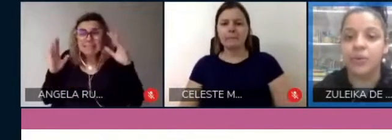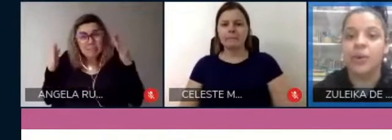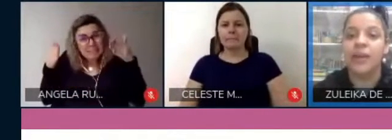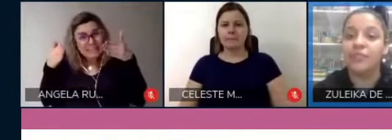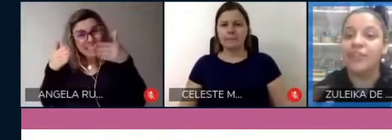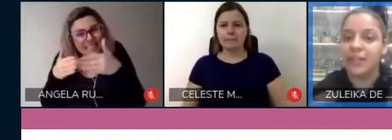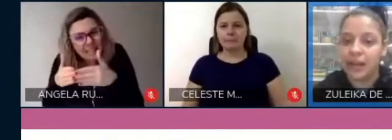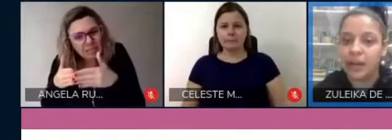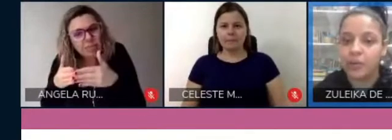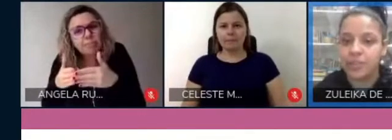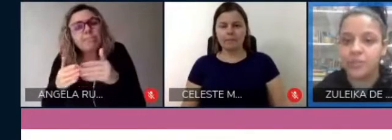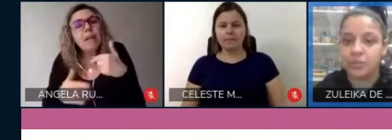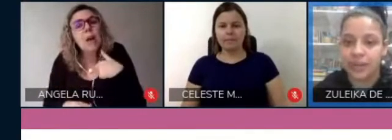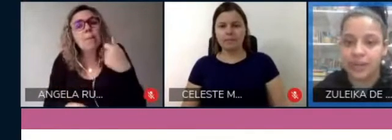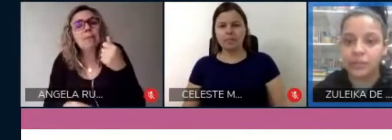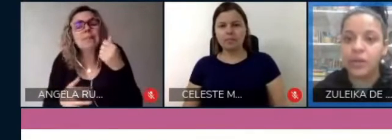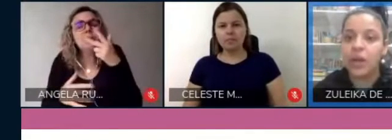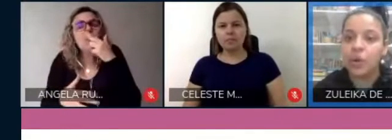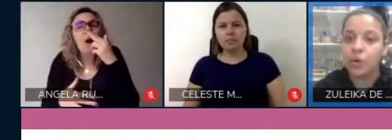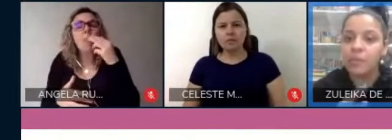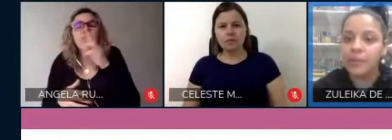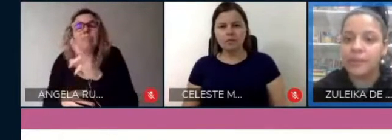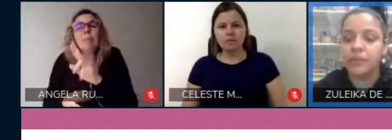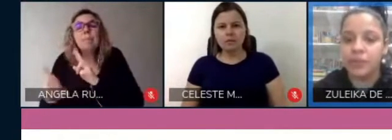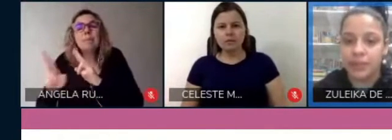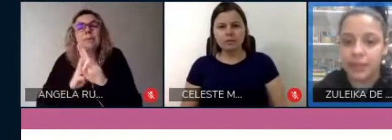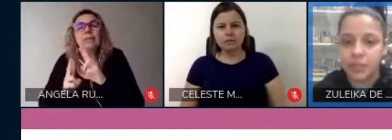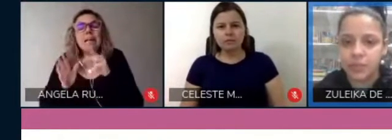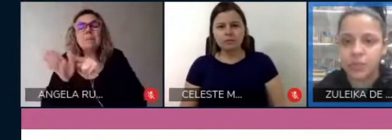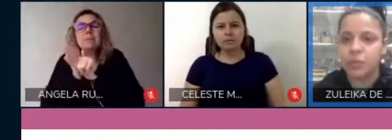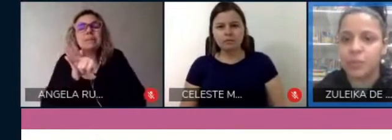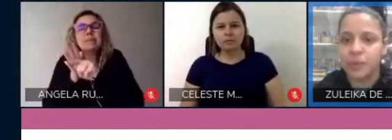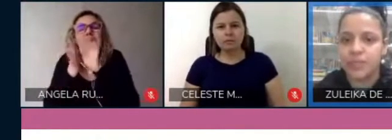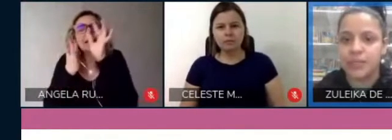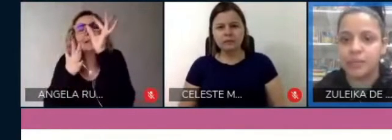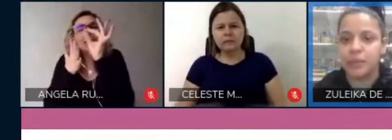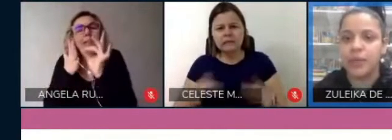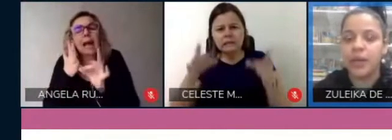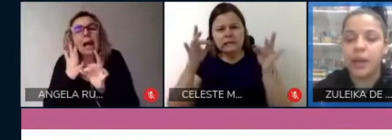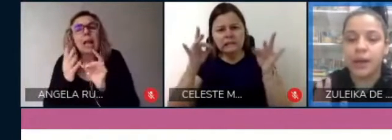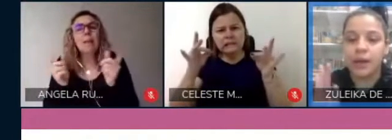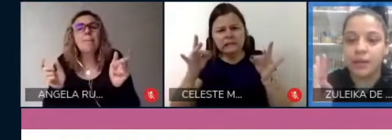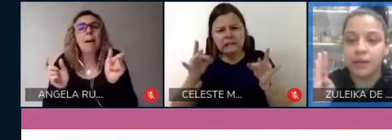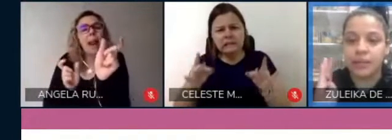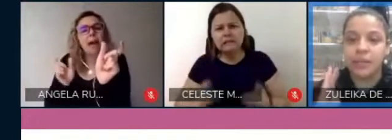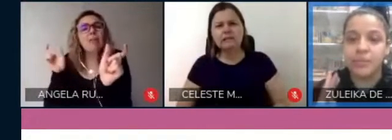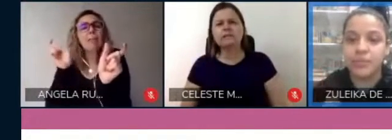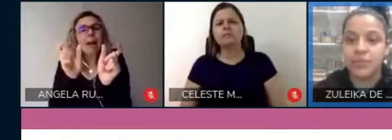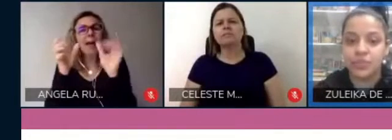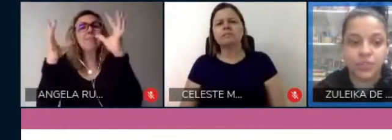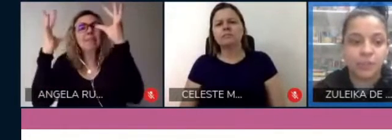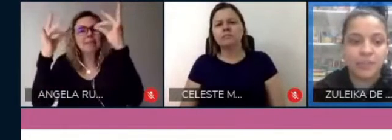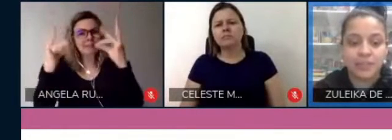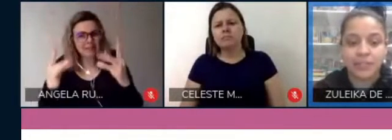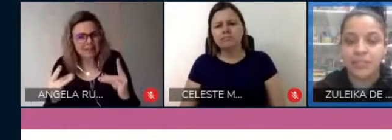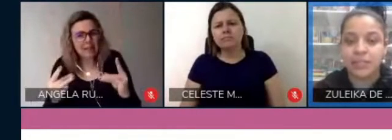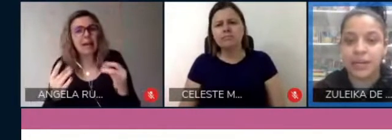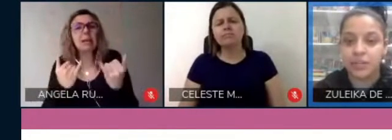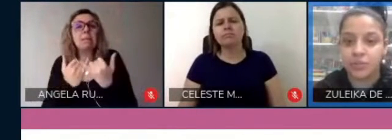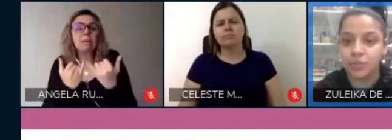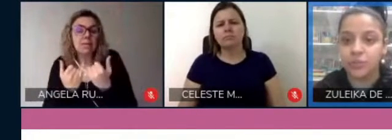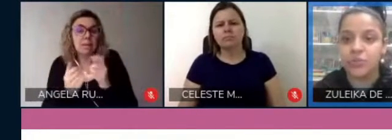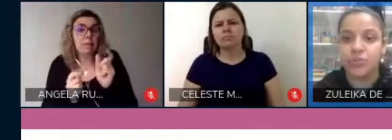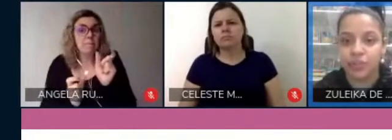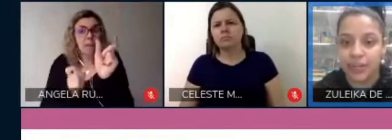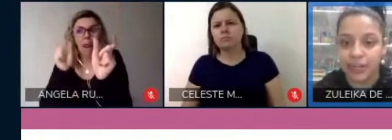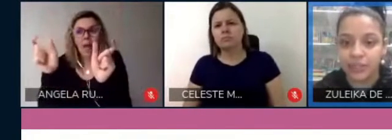eu consigo refinar o resultado combinando termos, como por exemplo, termos de